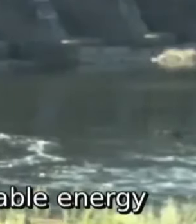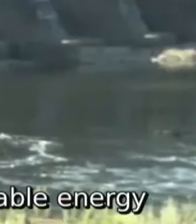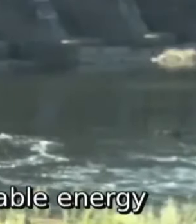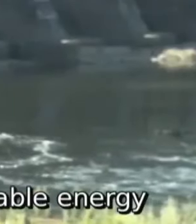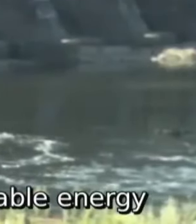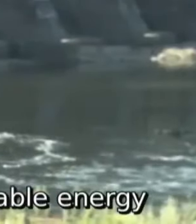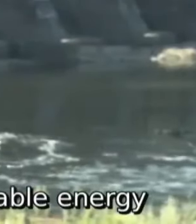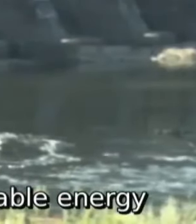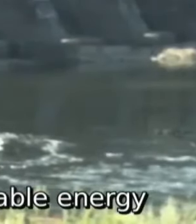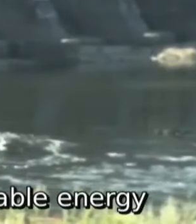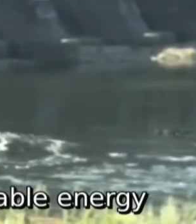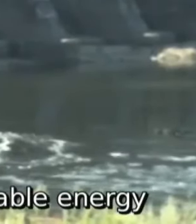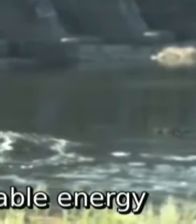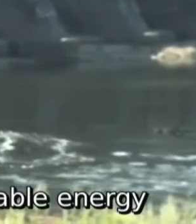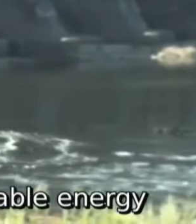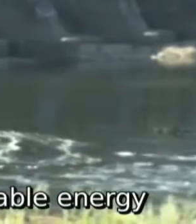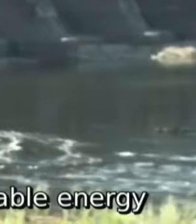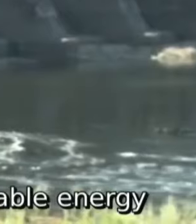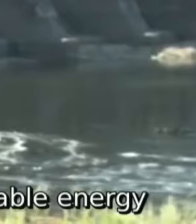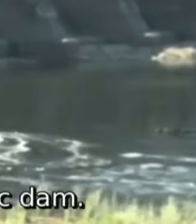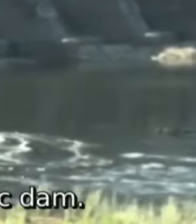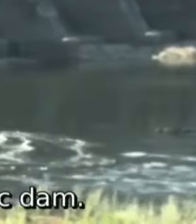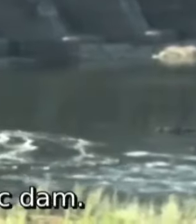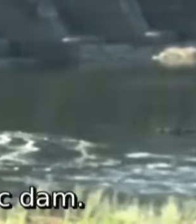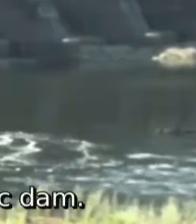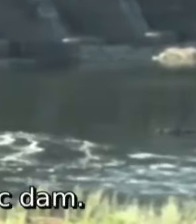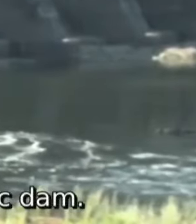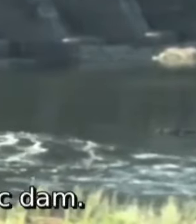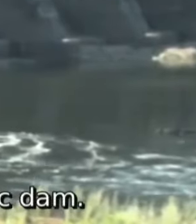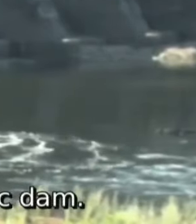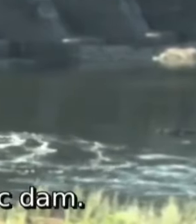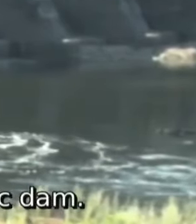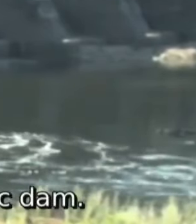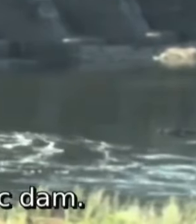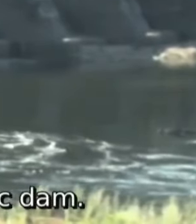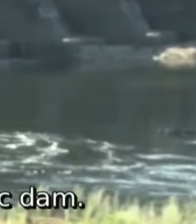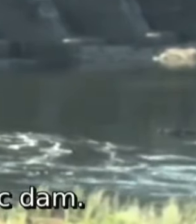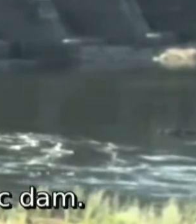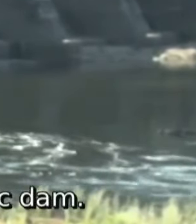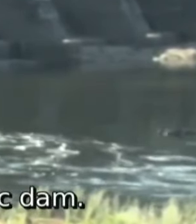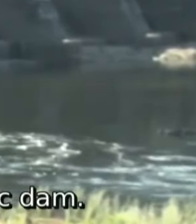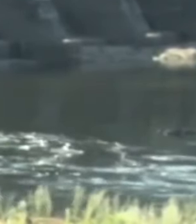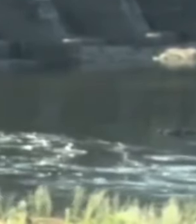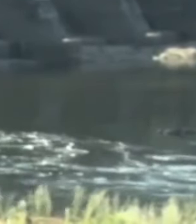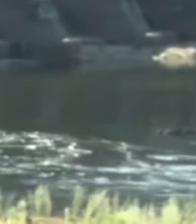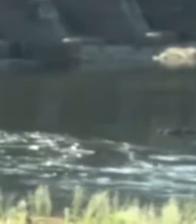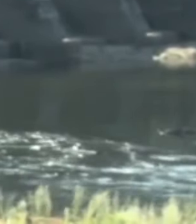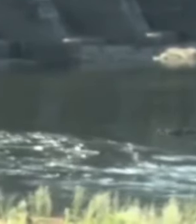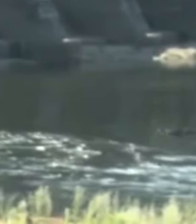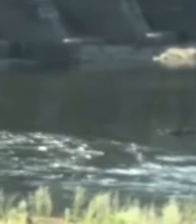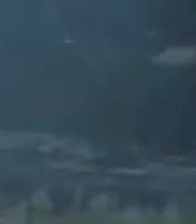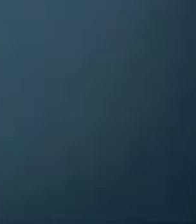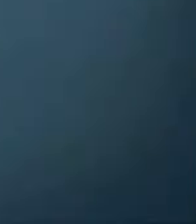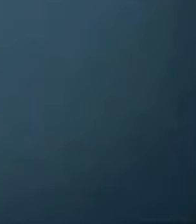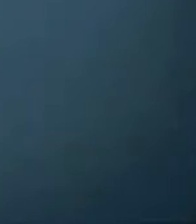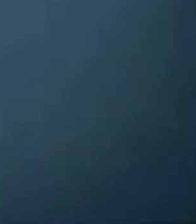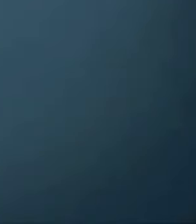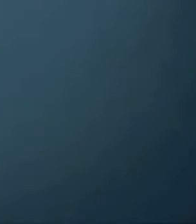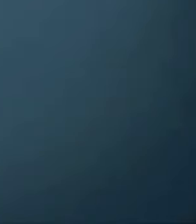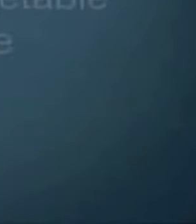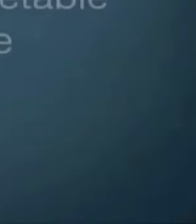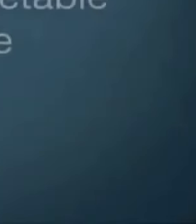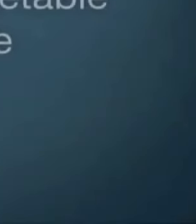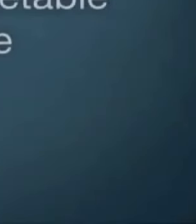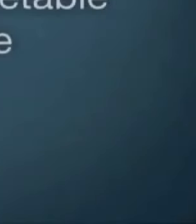This is a perfect place to talk about renewable energy because behind me is a hydroelectric dam. What is renewable energy?